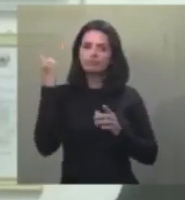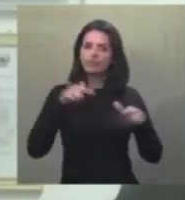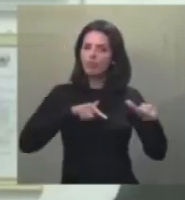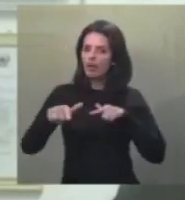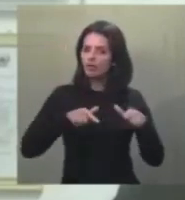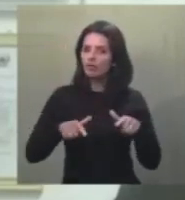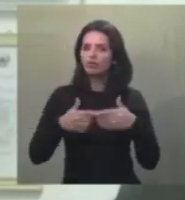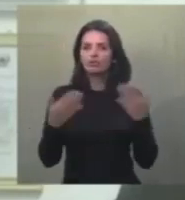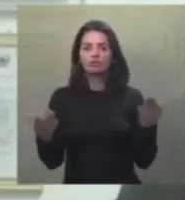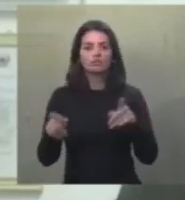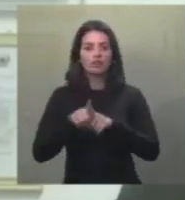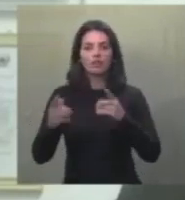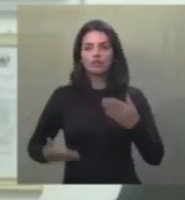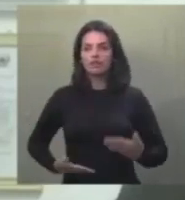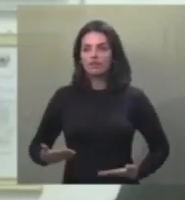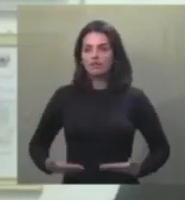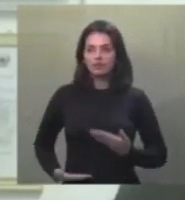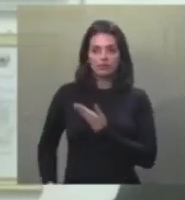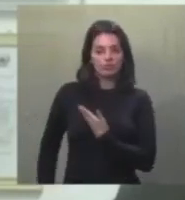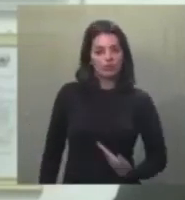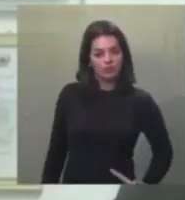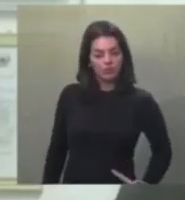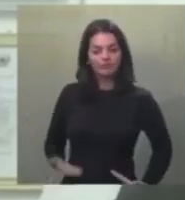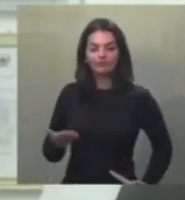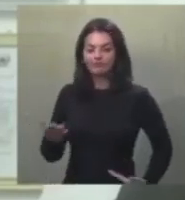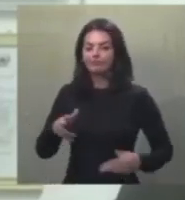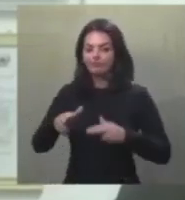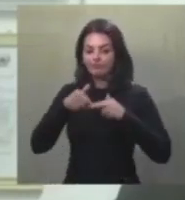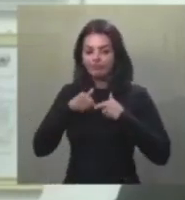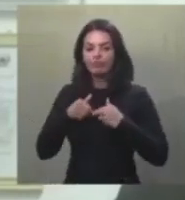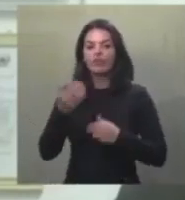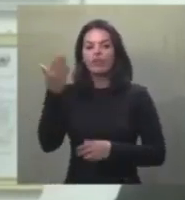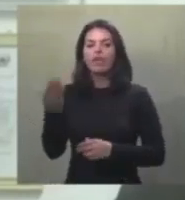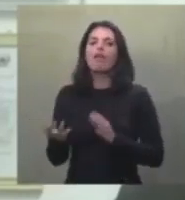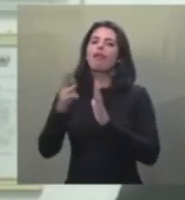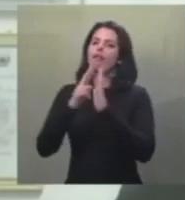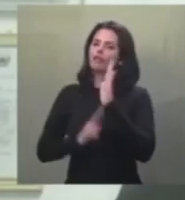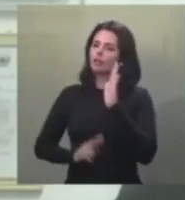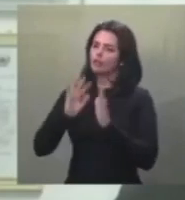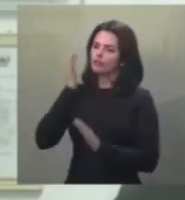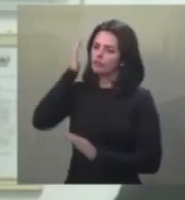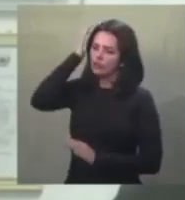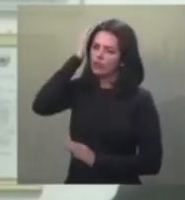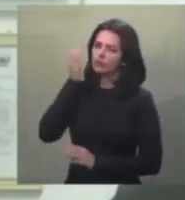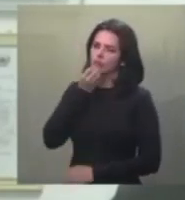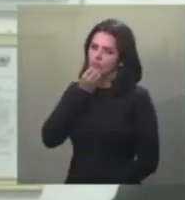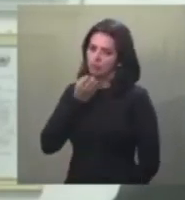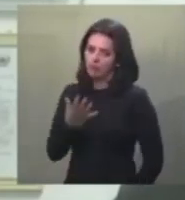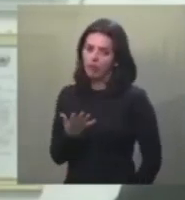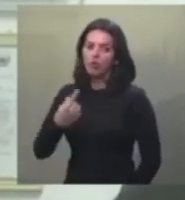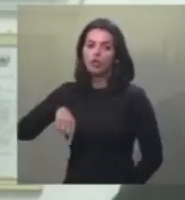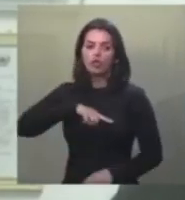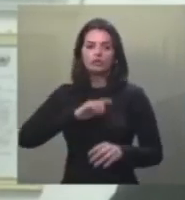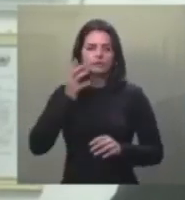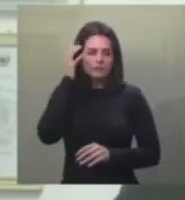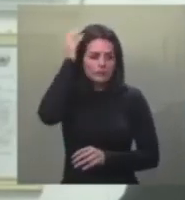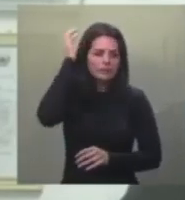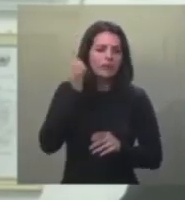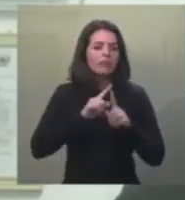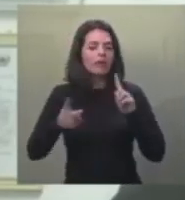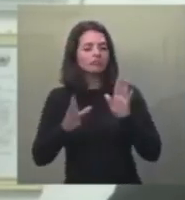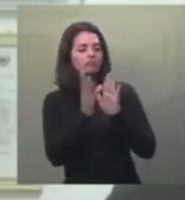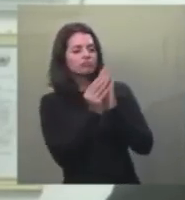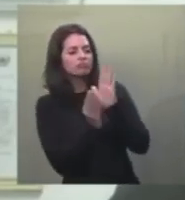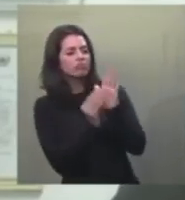isso, eu julgo que o orçamento, por mais que o relator tenha feito esforço, que nós fizemos esforço, ele é um